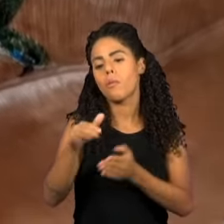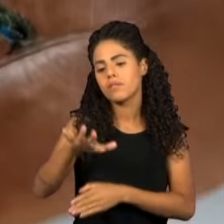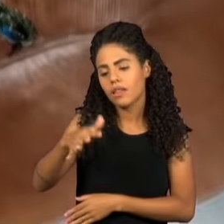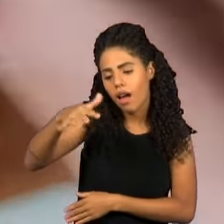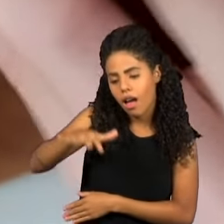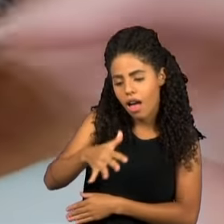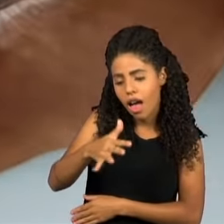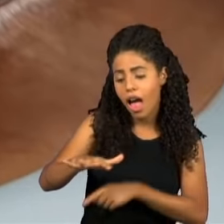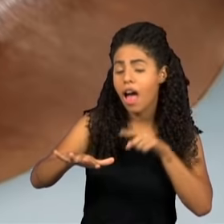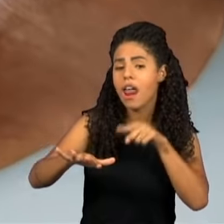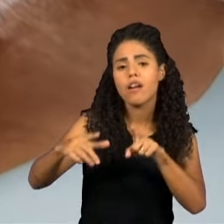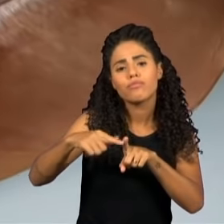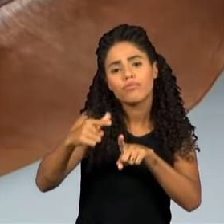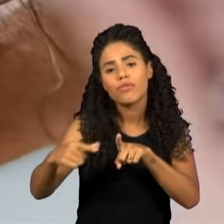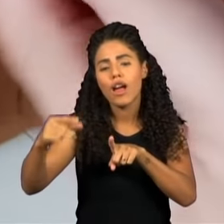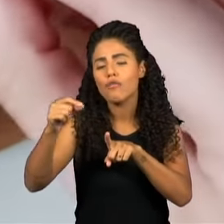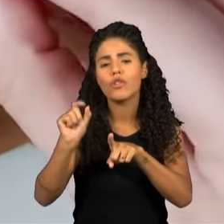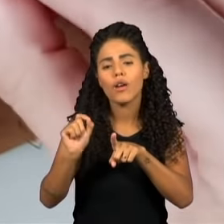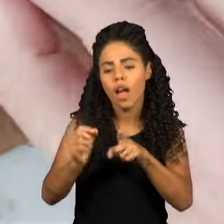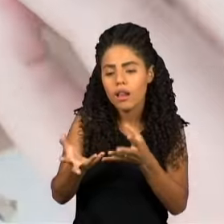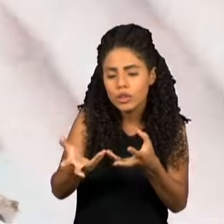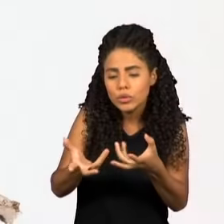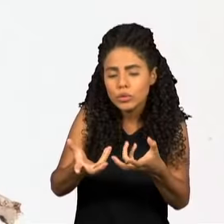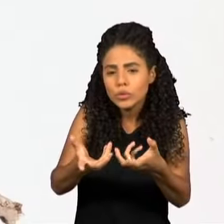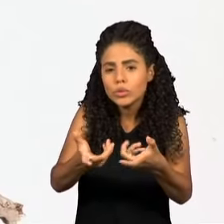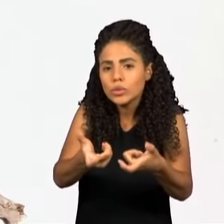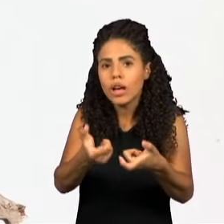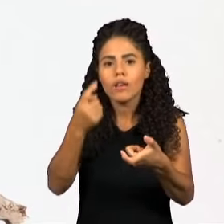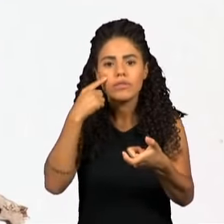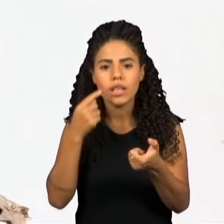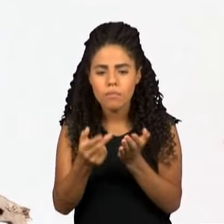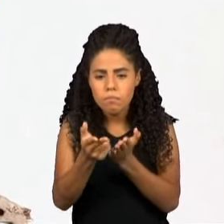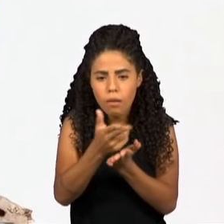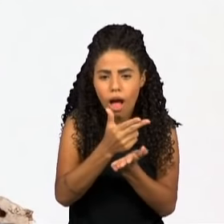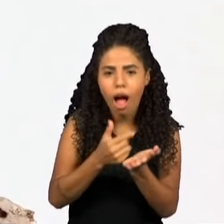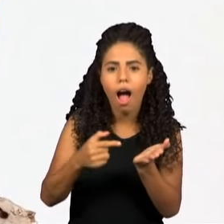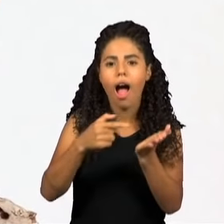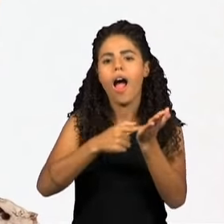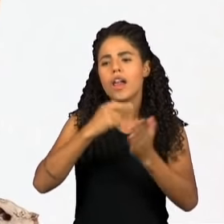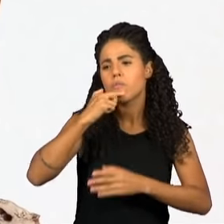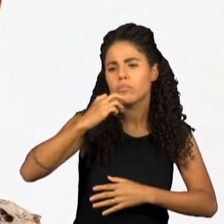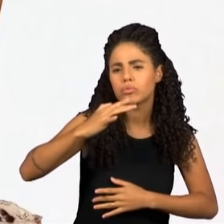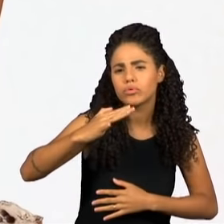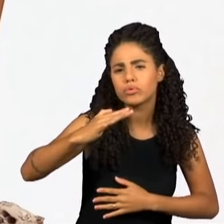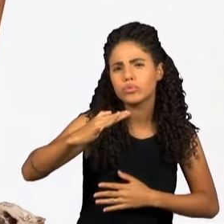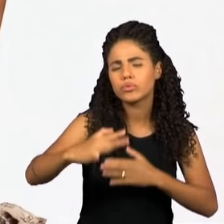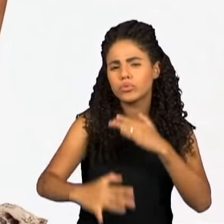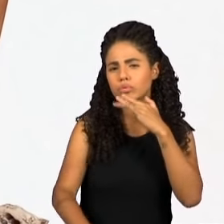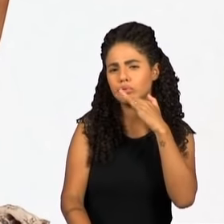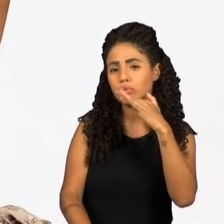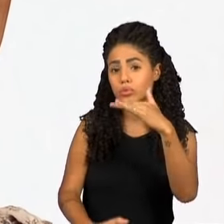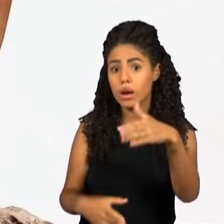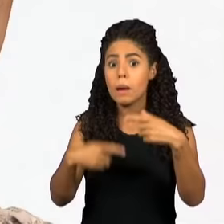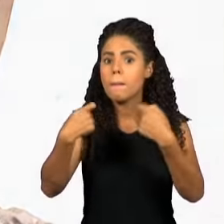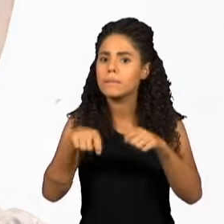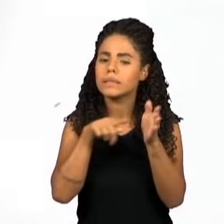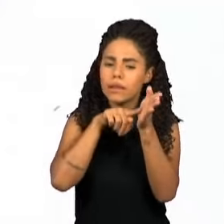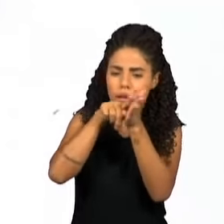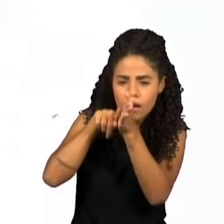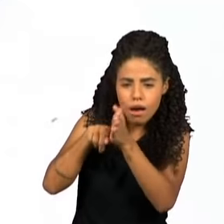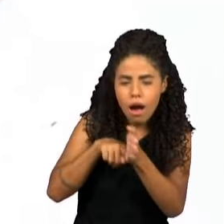Chegar a esse resultado preciso sobre formas e cores das aves requer muita pesquisa.